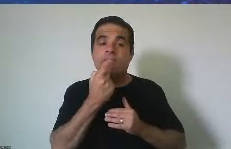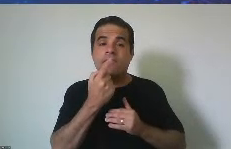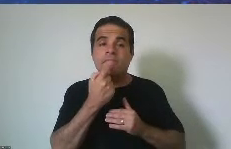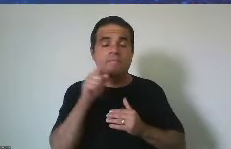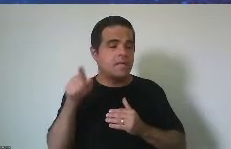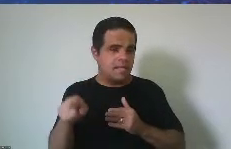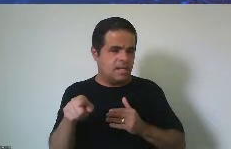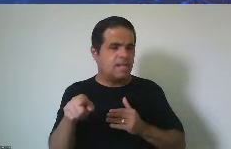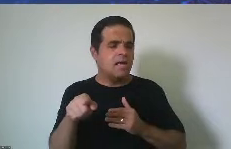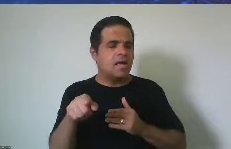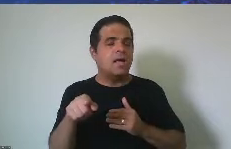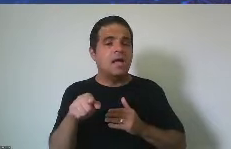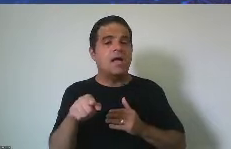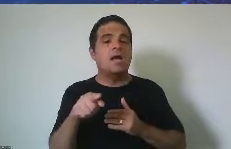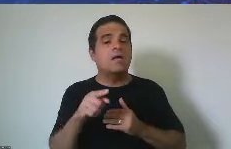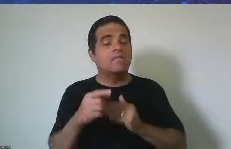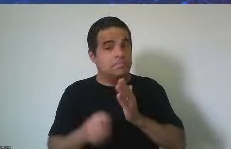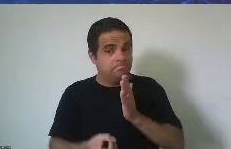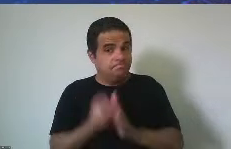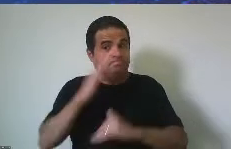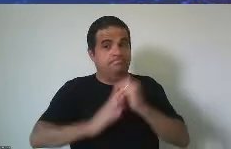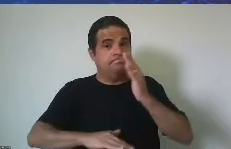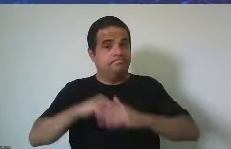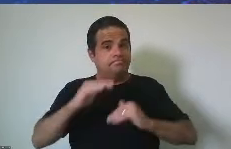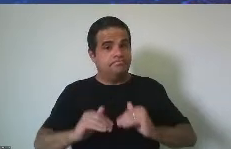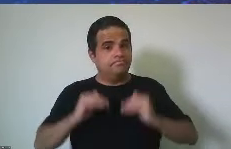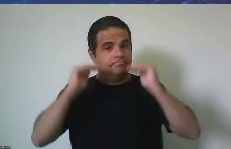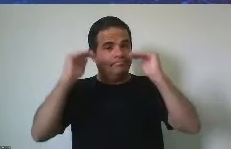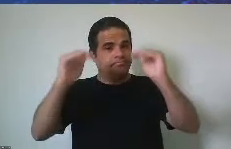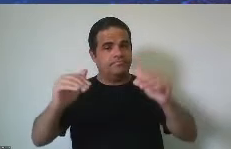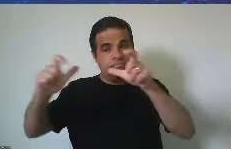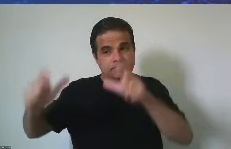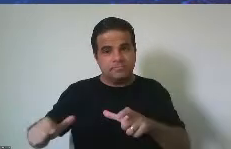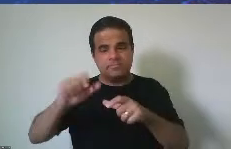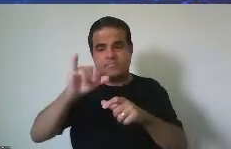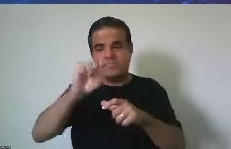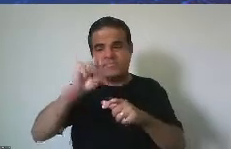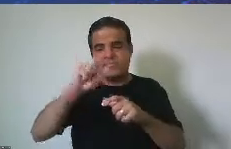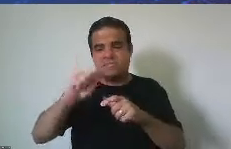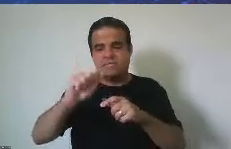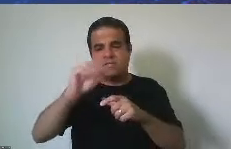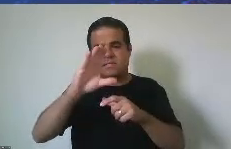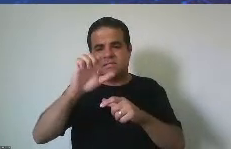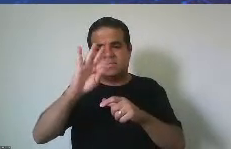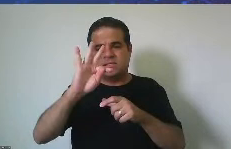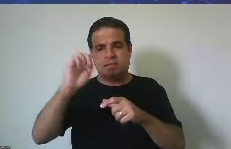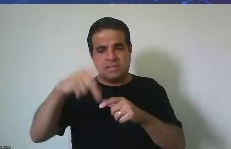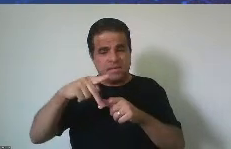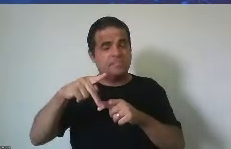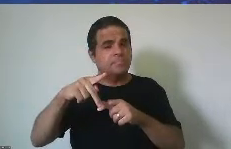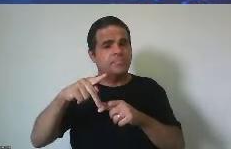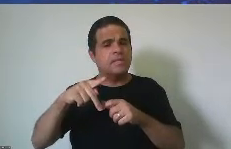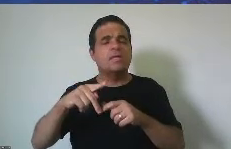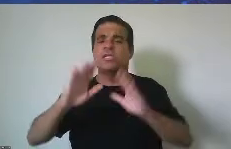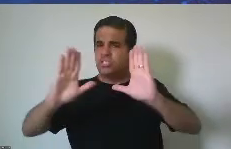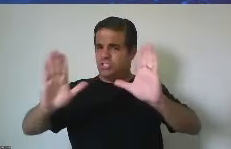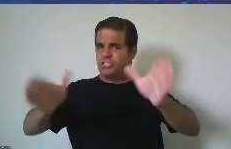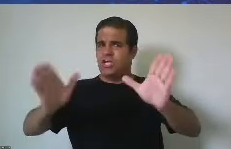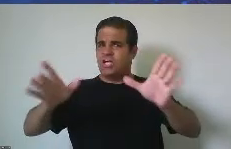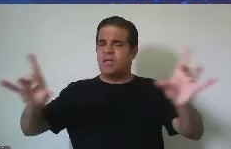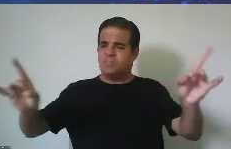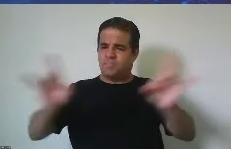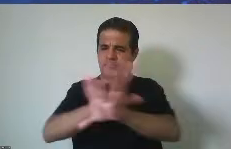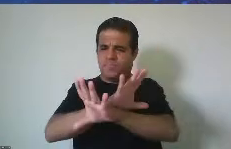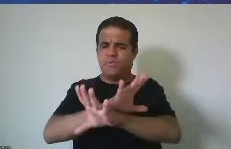que vai ser executando na chuva estaciona daí nós já temos a sua estação de fato